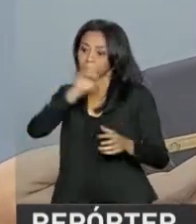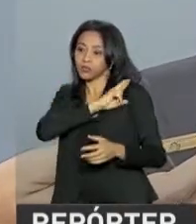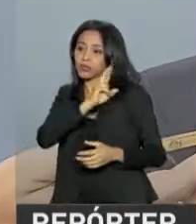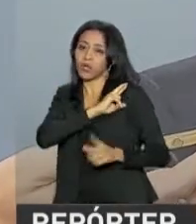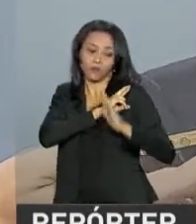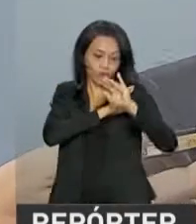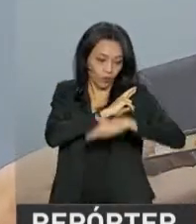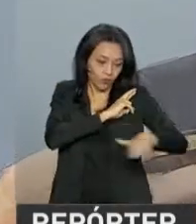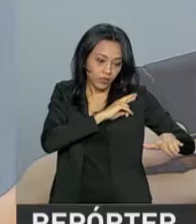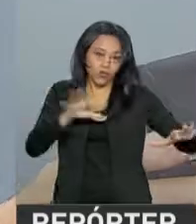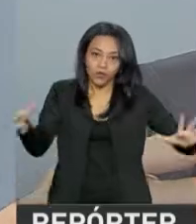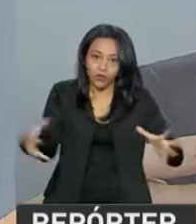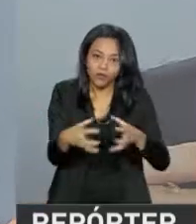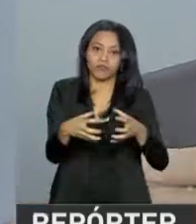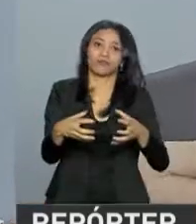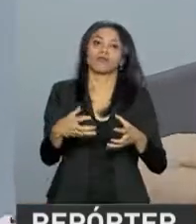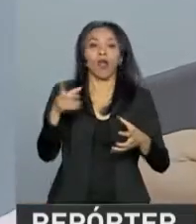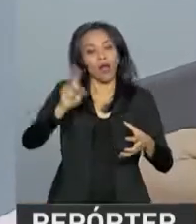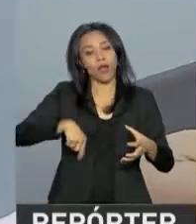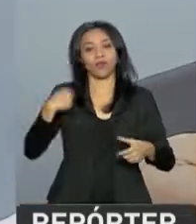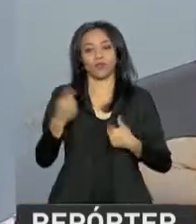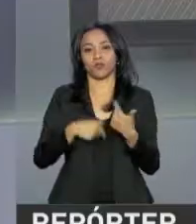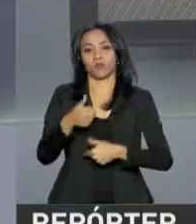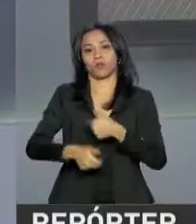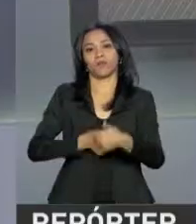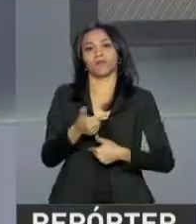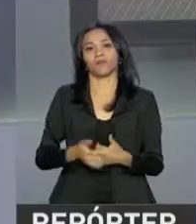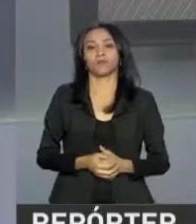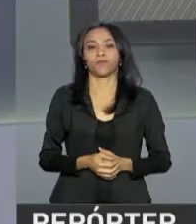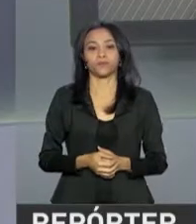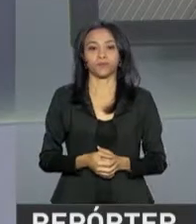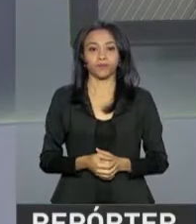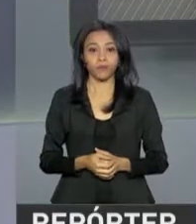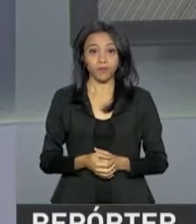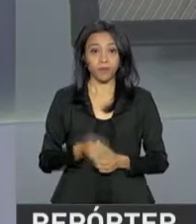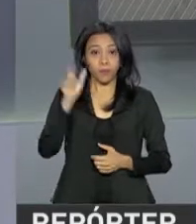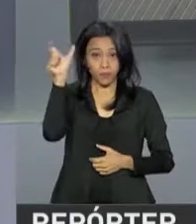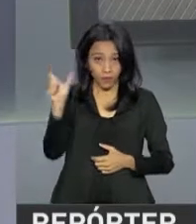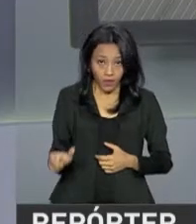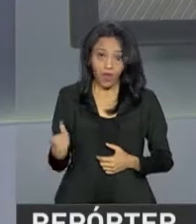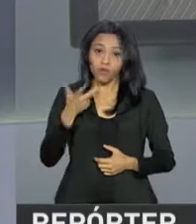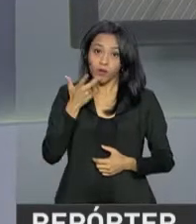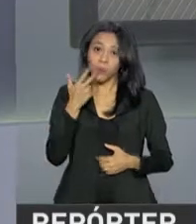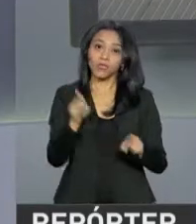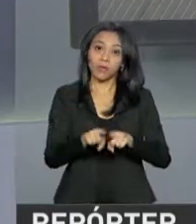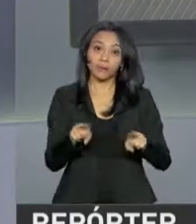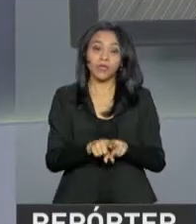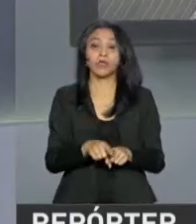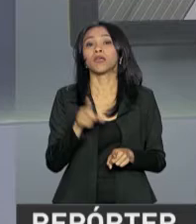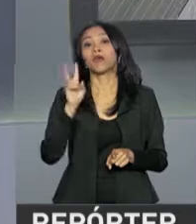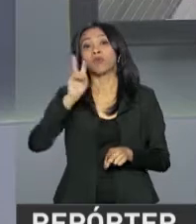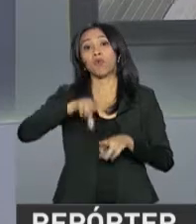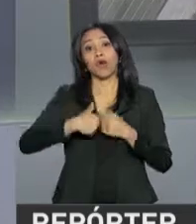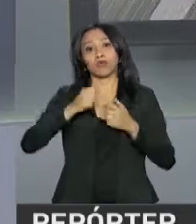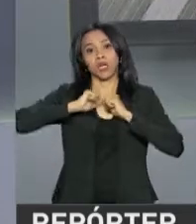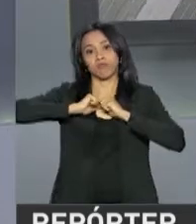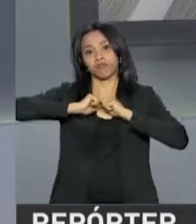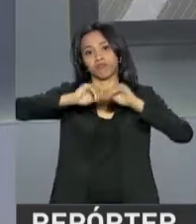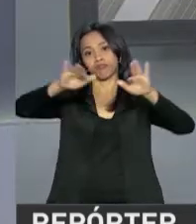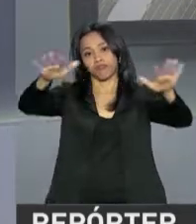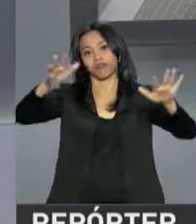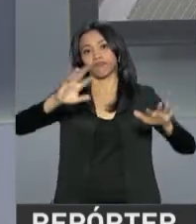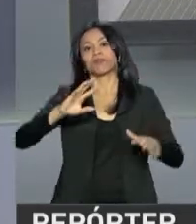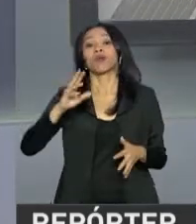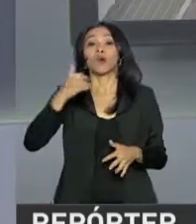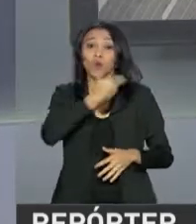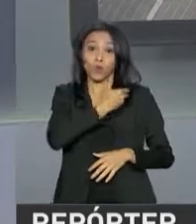atuação que estão sendo desenvolvidas pela nossa rede consular. O ministro disse também que, diante da repercussão do caso, o governo